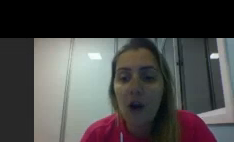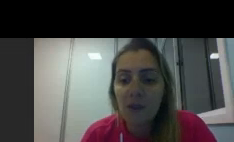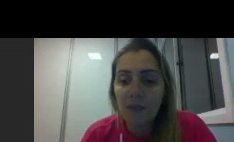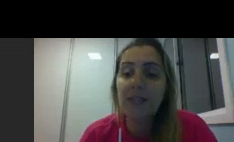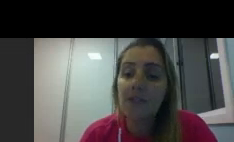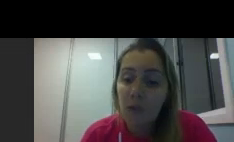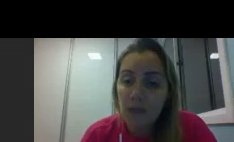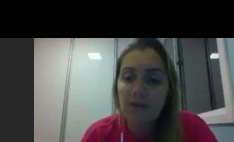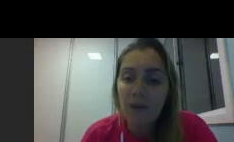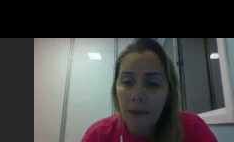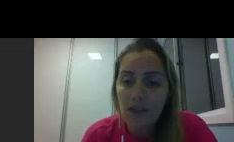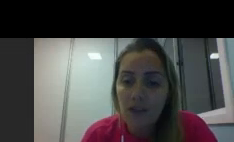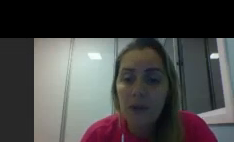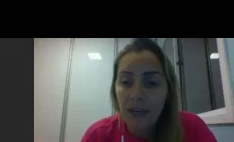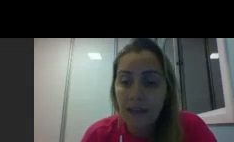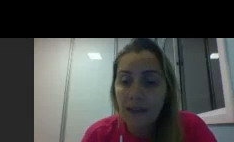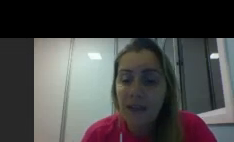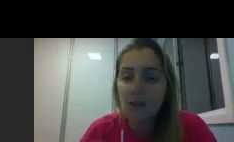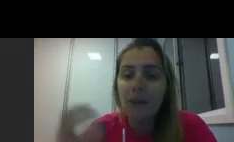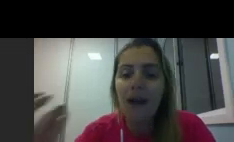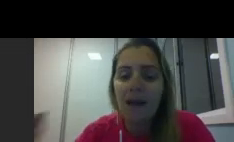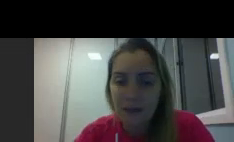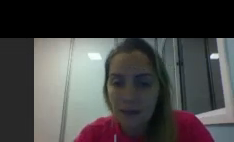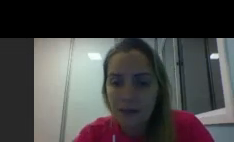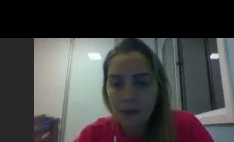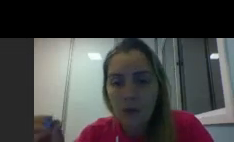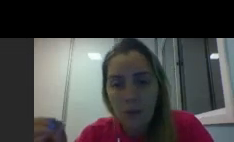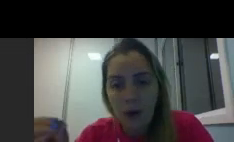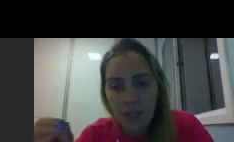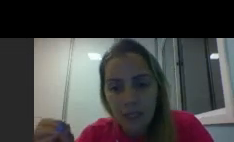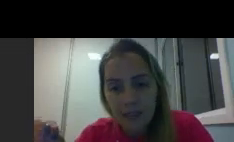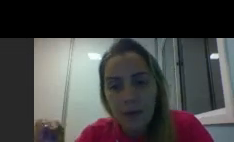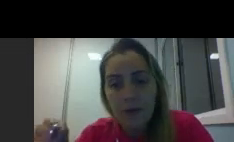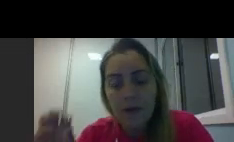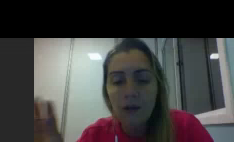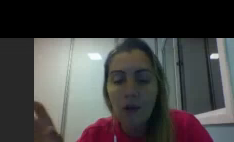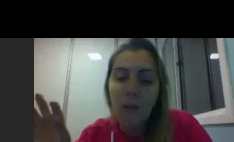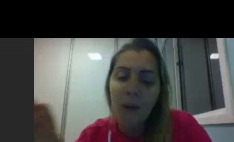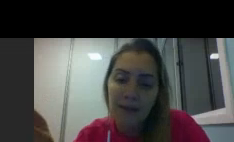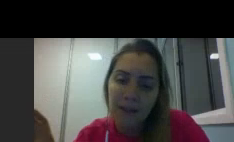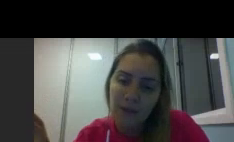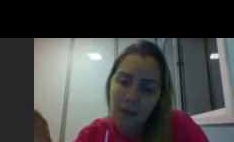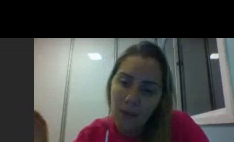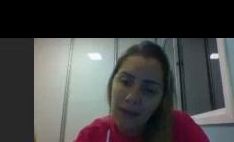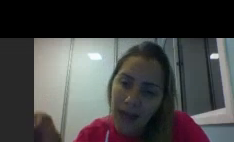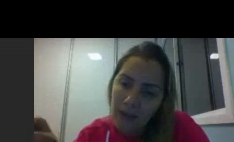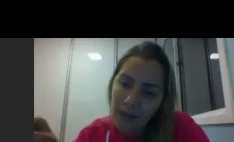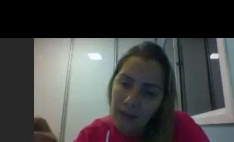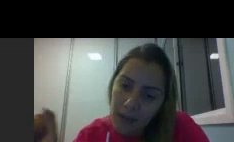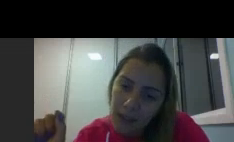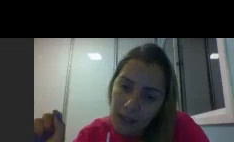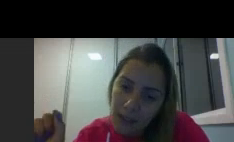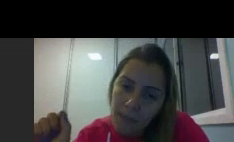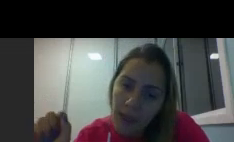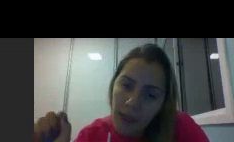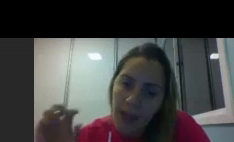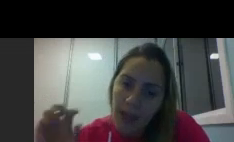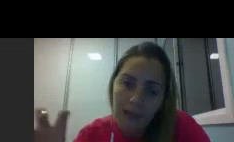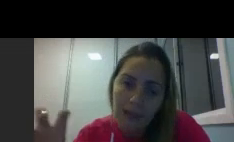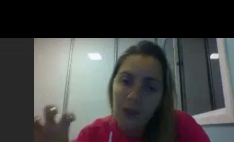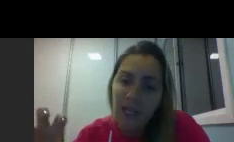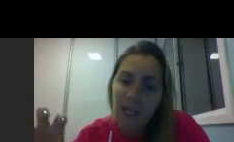ter anticorpos para essas duas formas de proteína, tanto hemácia com bolinhas na membrana, como hemácias com quadrados na